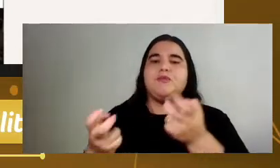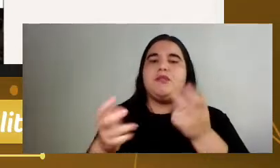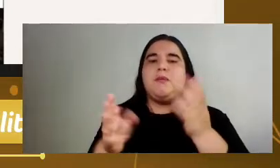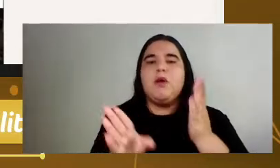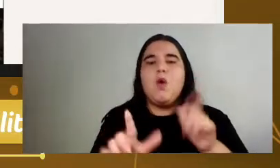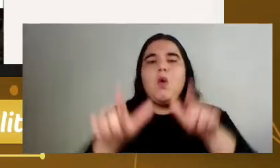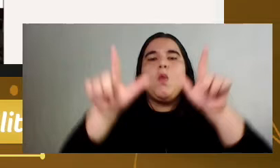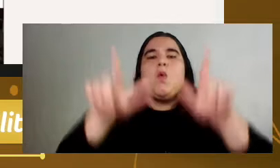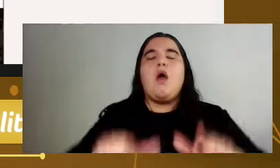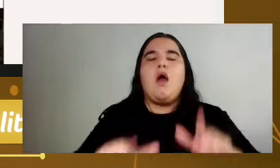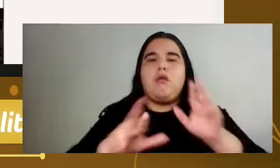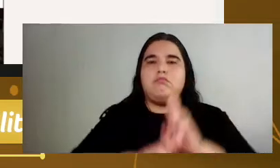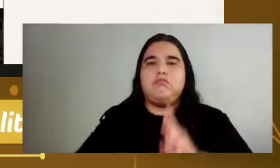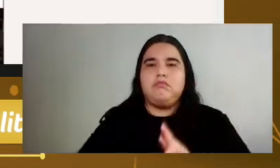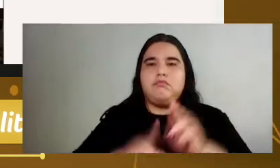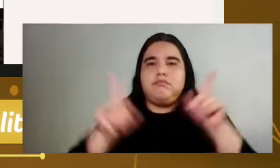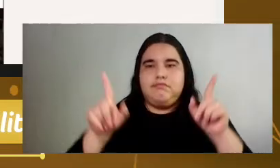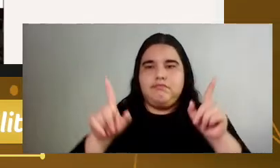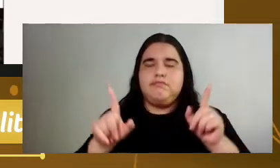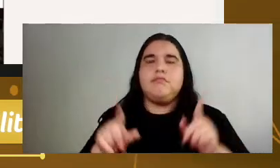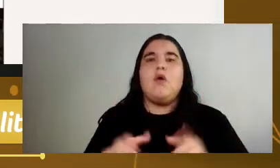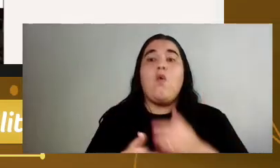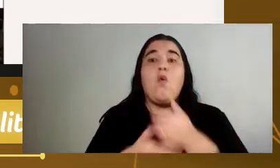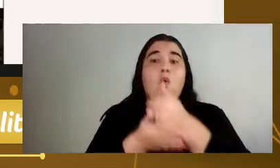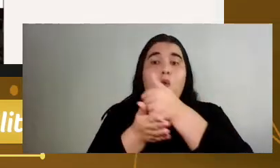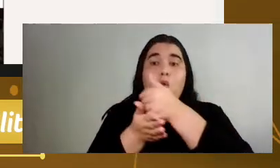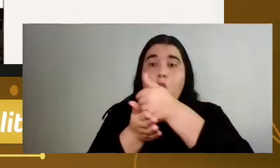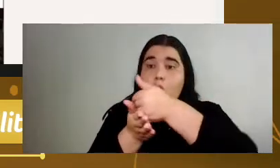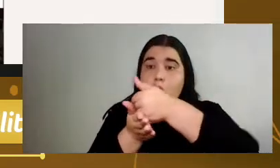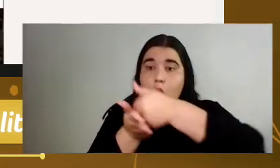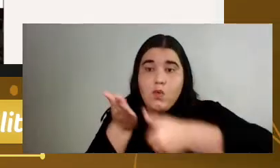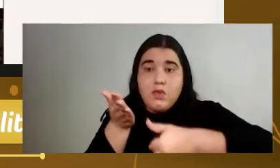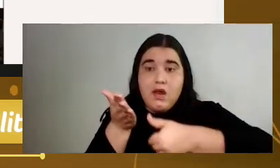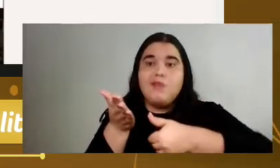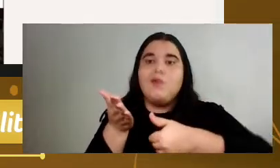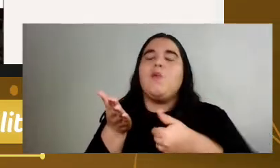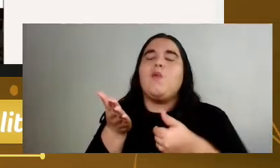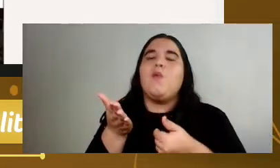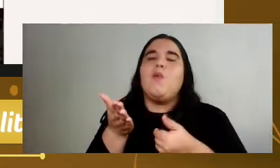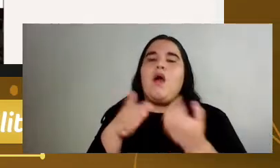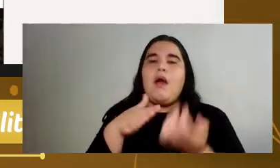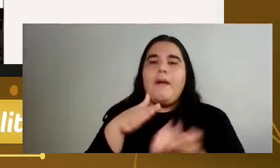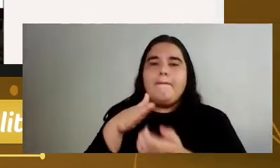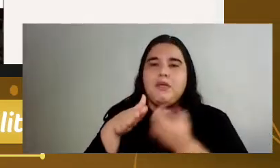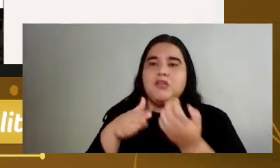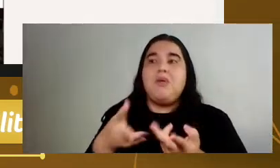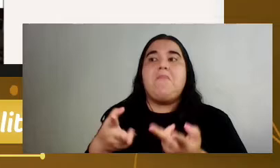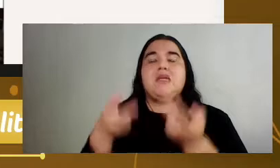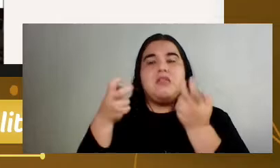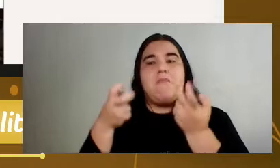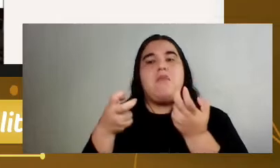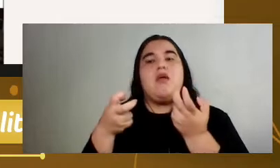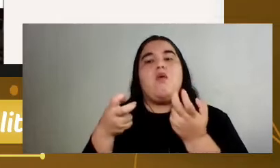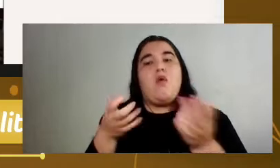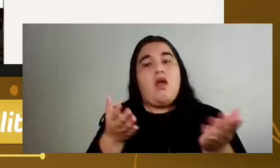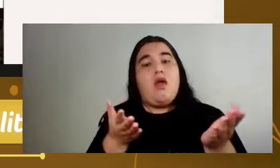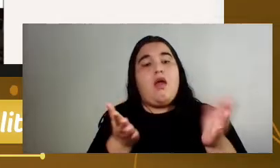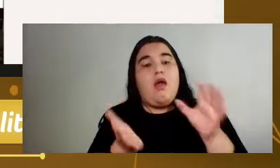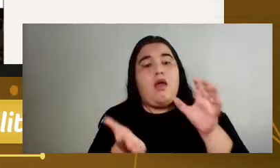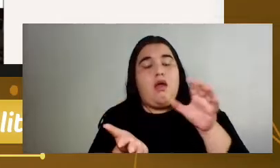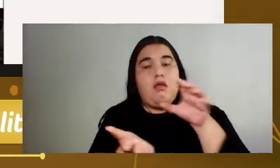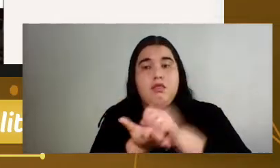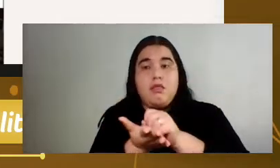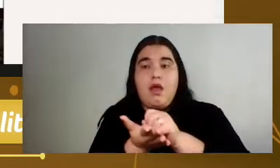Logo que a gente contratou, a gente percebeu que a gente teria uma fonte de dados muito rica, muito importante, mas a